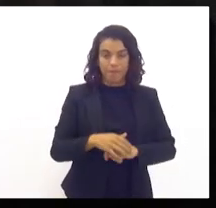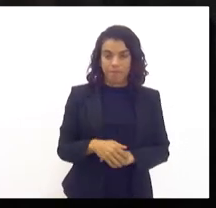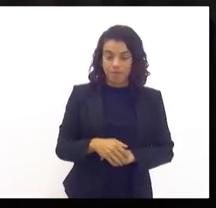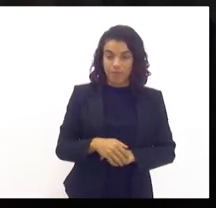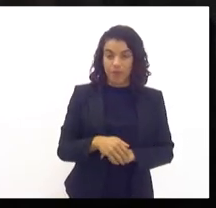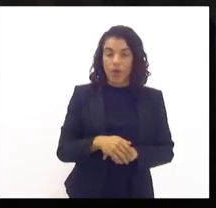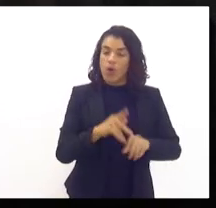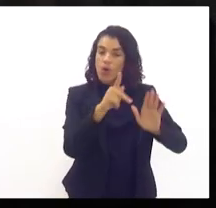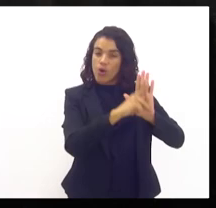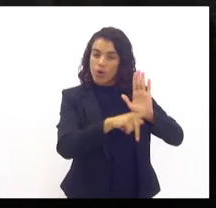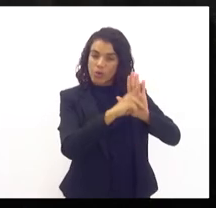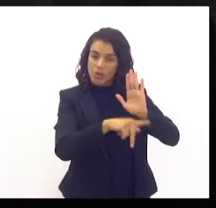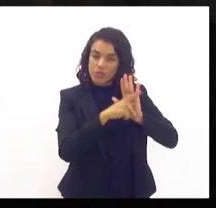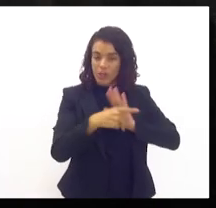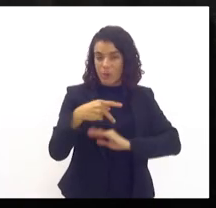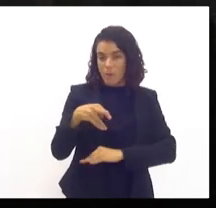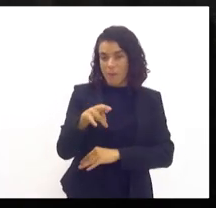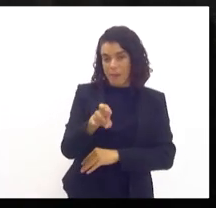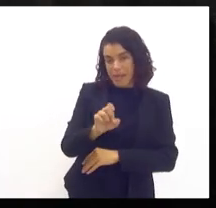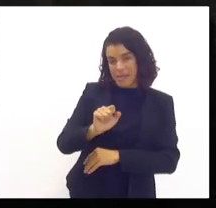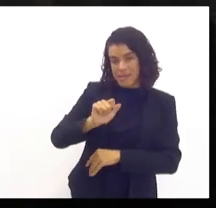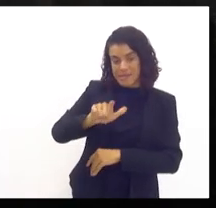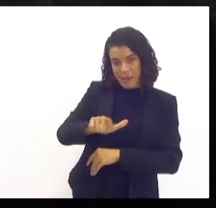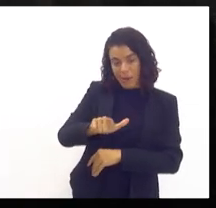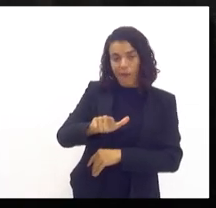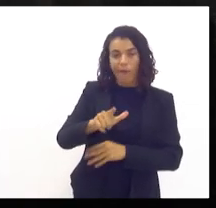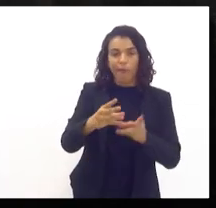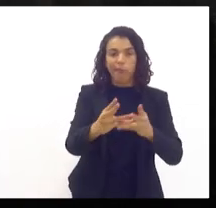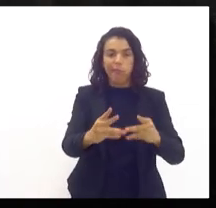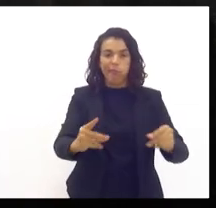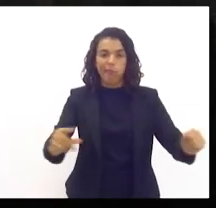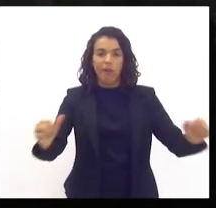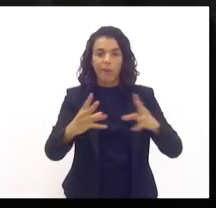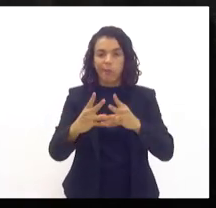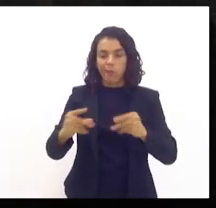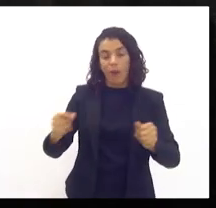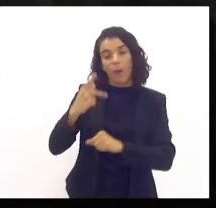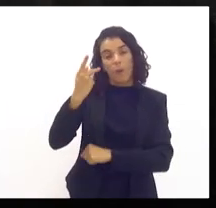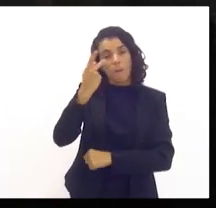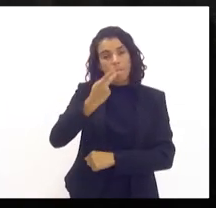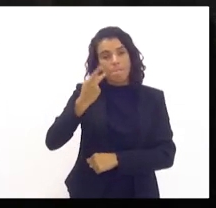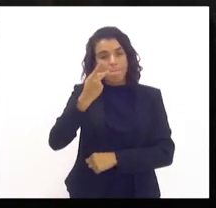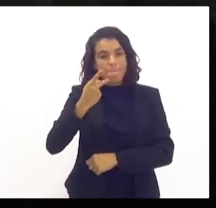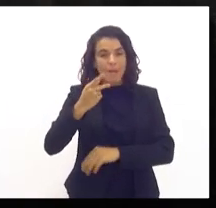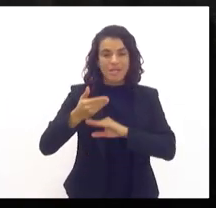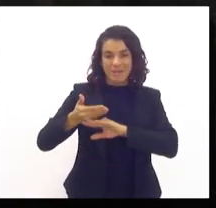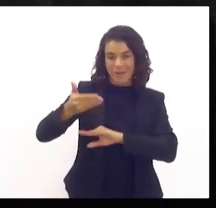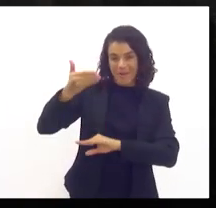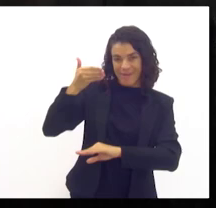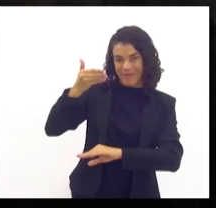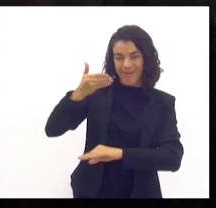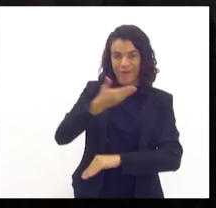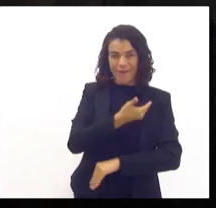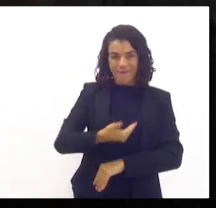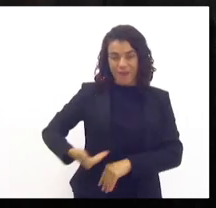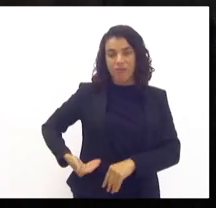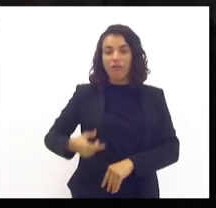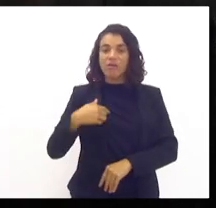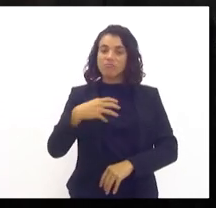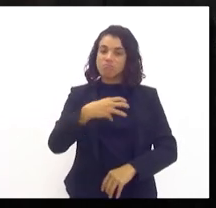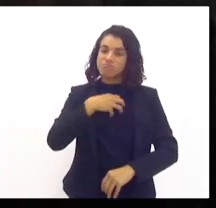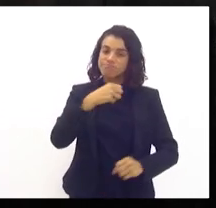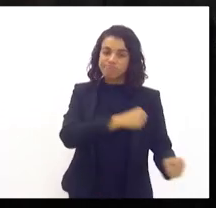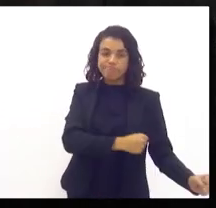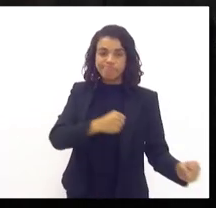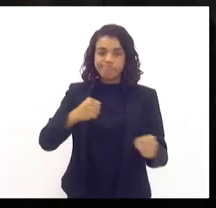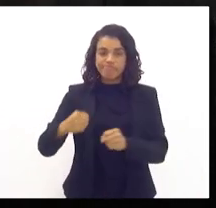do pré-sal foi desfacelado. Foi uma política que fez o último governo se sentir autorizado a